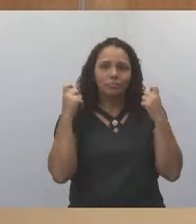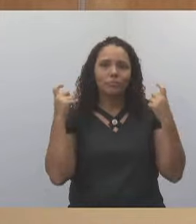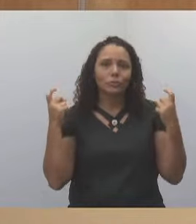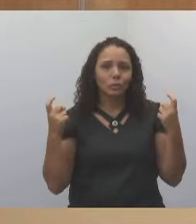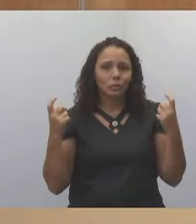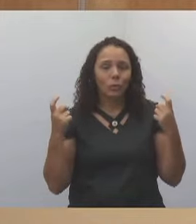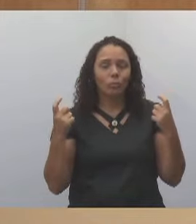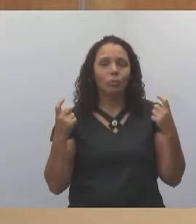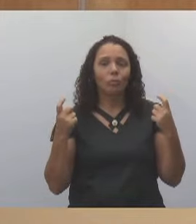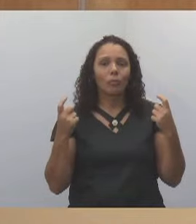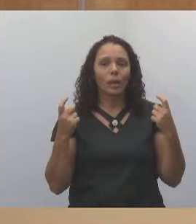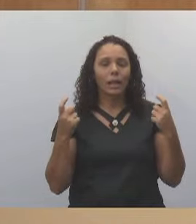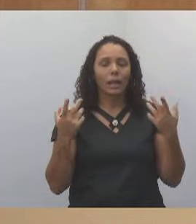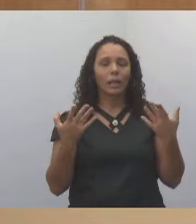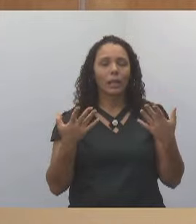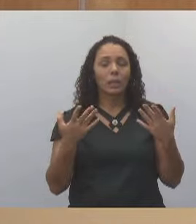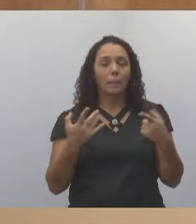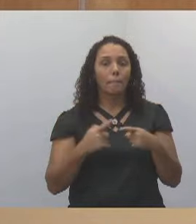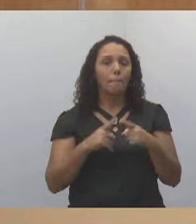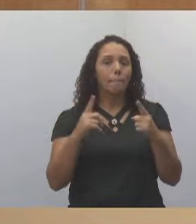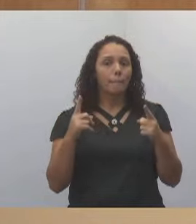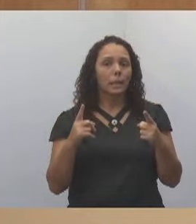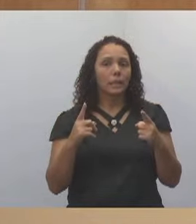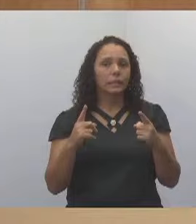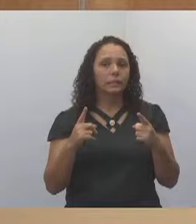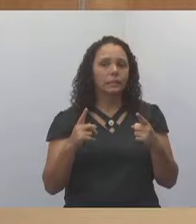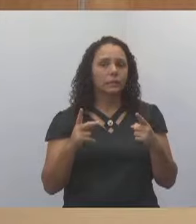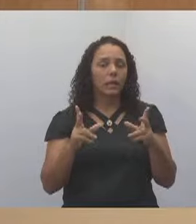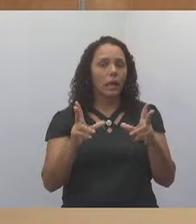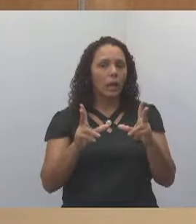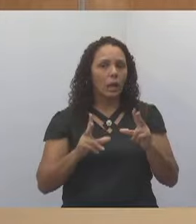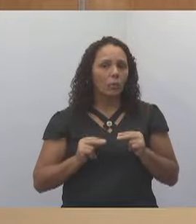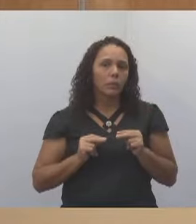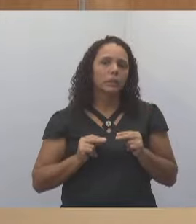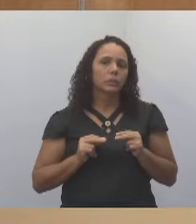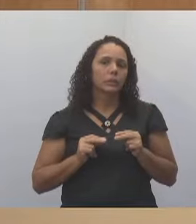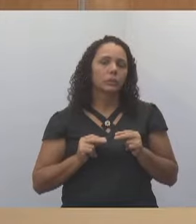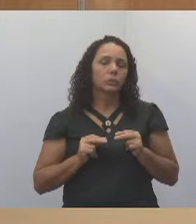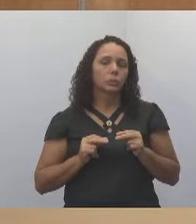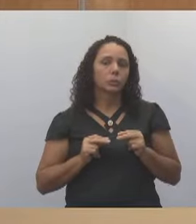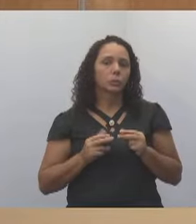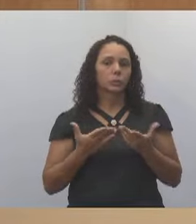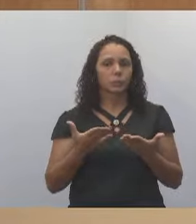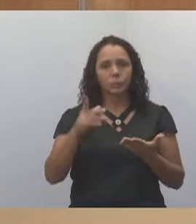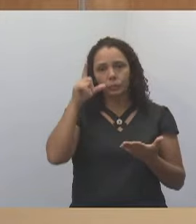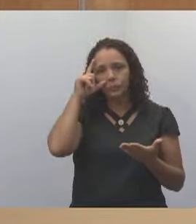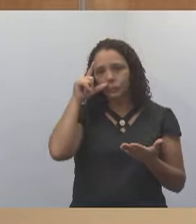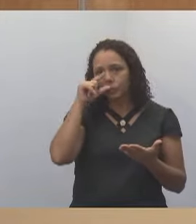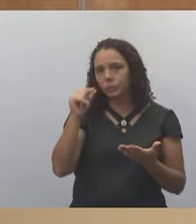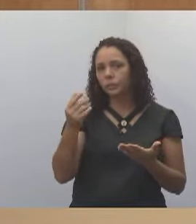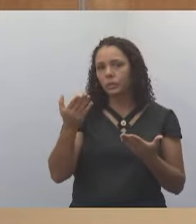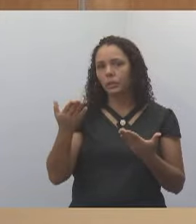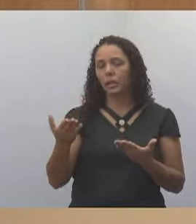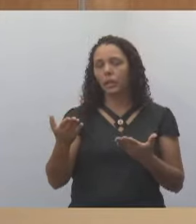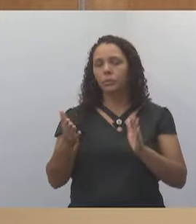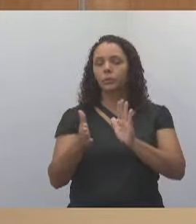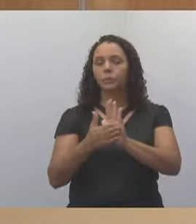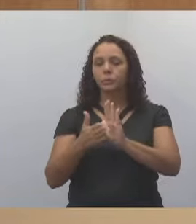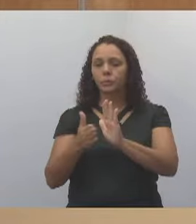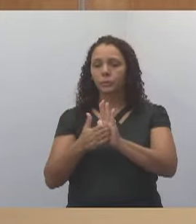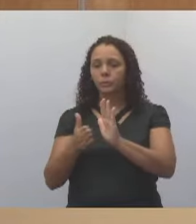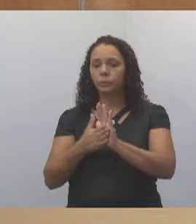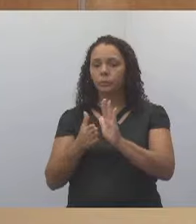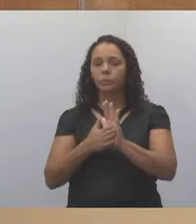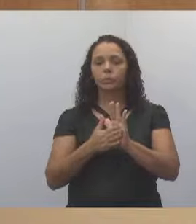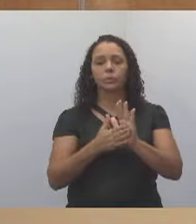Mas, em relação ao mérito, né, da mesma maneira, né, que você, Abner, né, está propondo aqui,